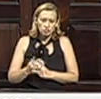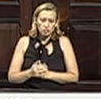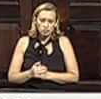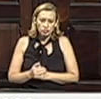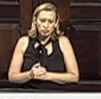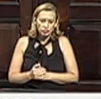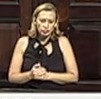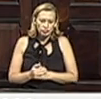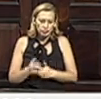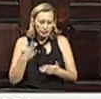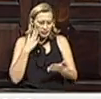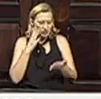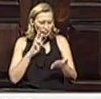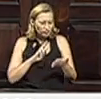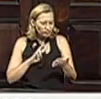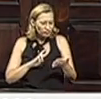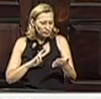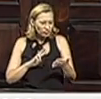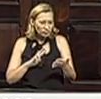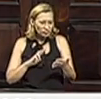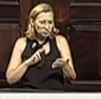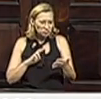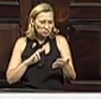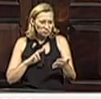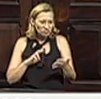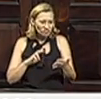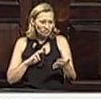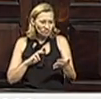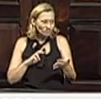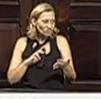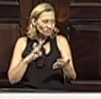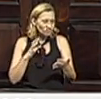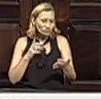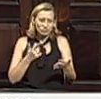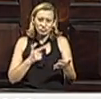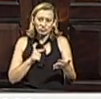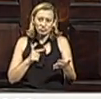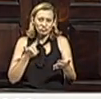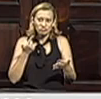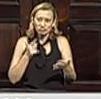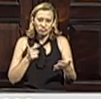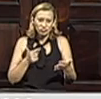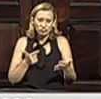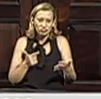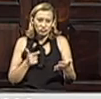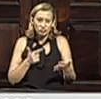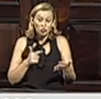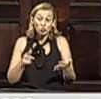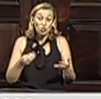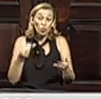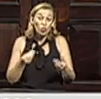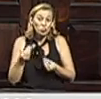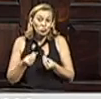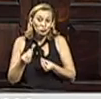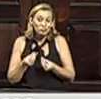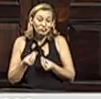Na verdade, não tem como. Não é possível. Eu entendo que não é possível. Não dá para trocar o destaque nessa hora.